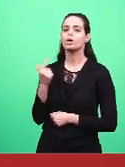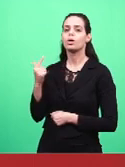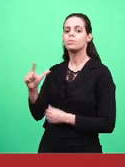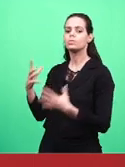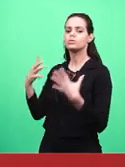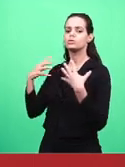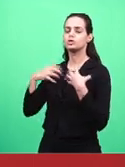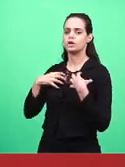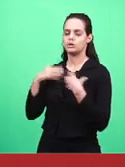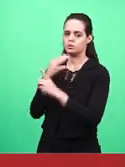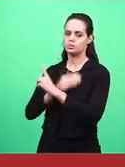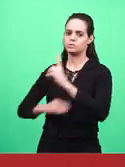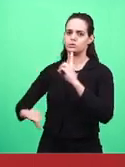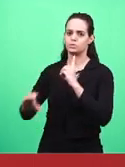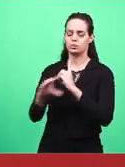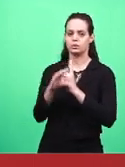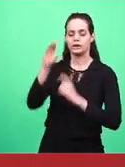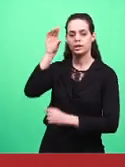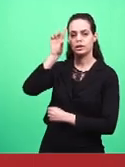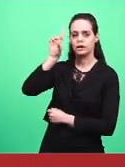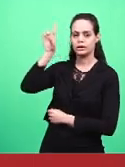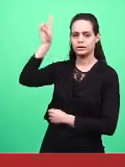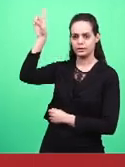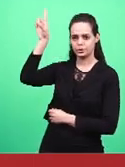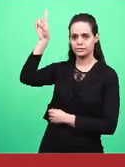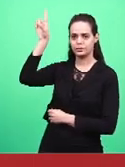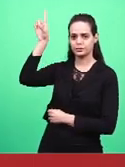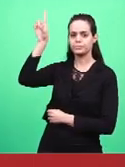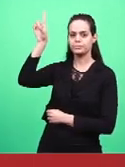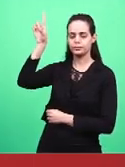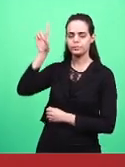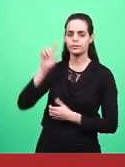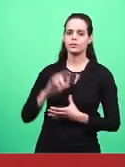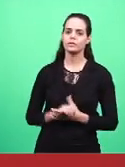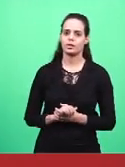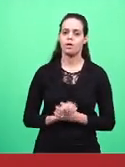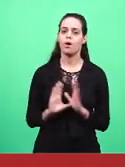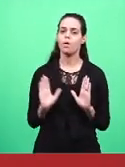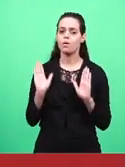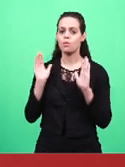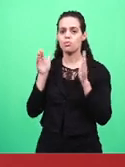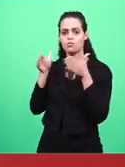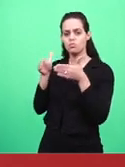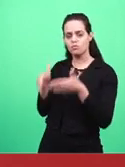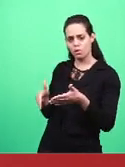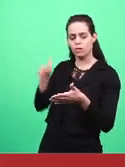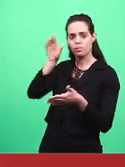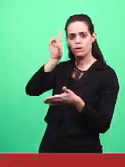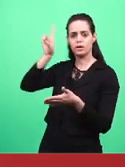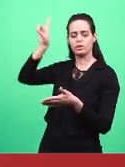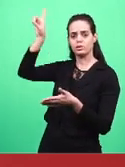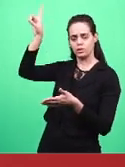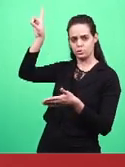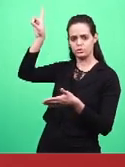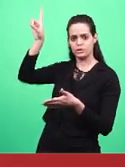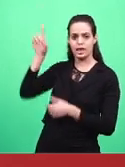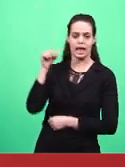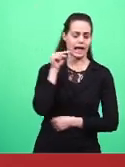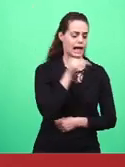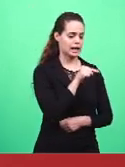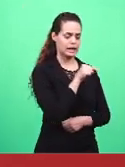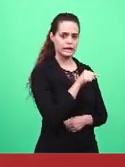E eles não tinham se casado com judias, eles tinham casado com os povos que estavam em volta. Não é